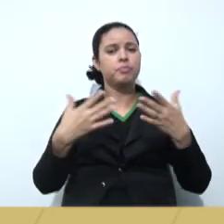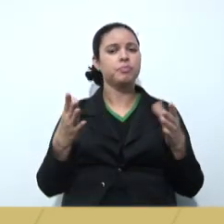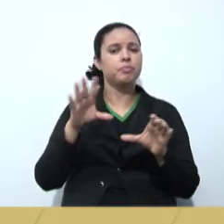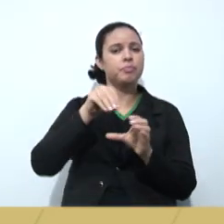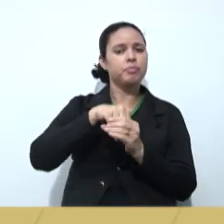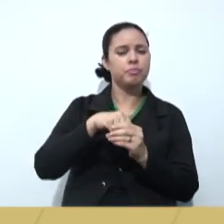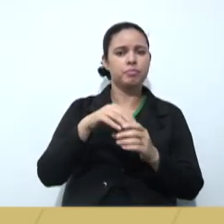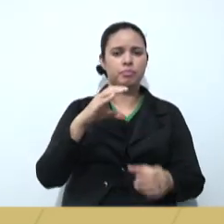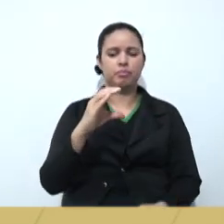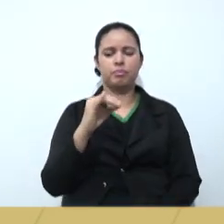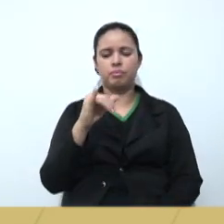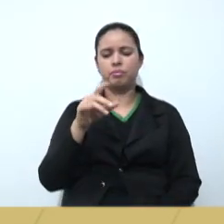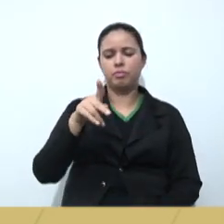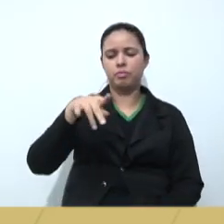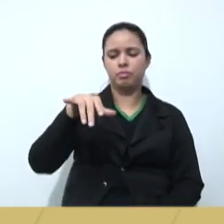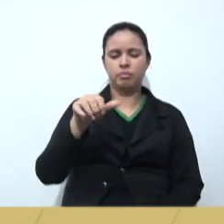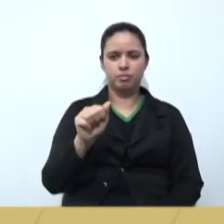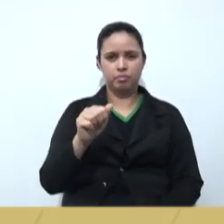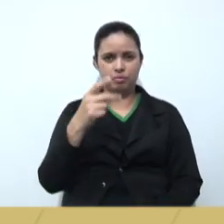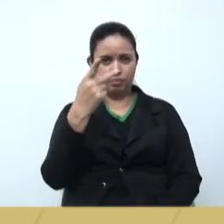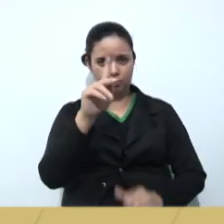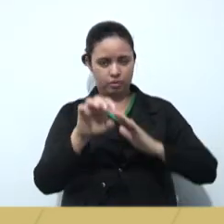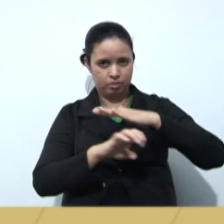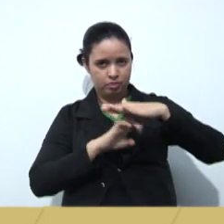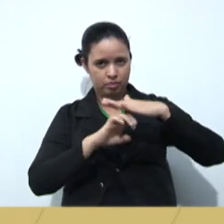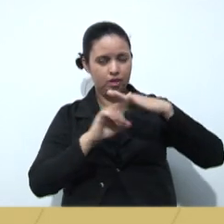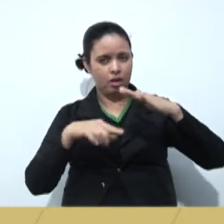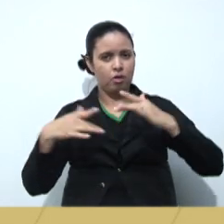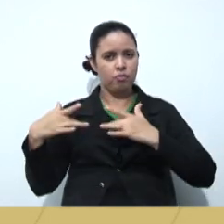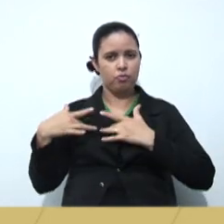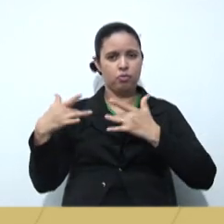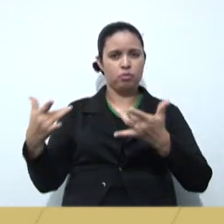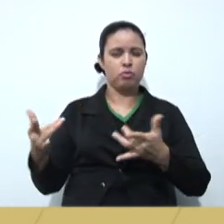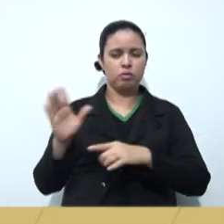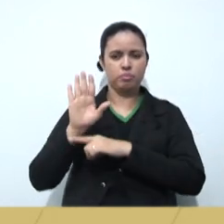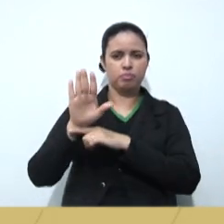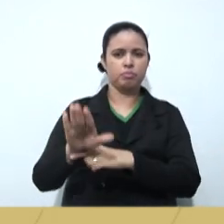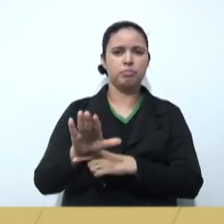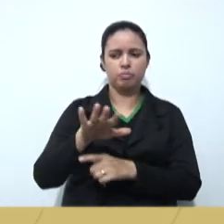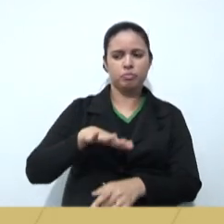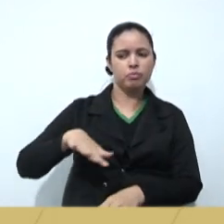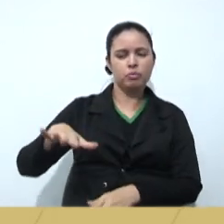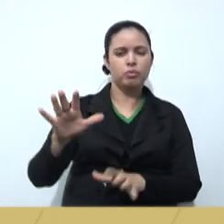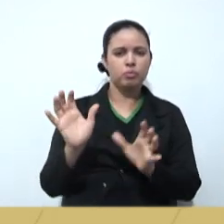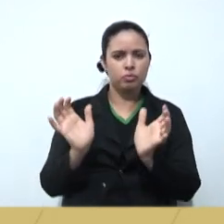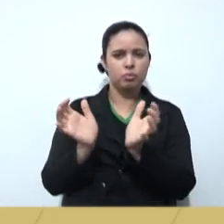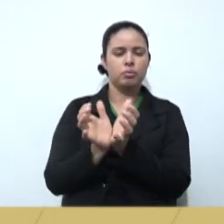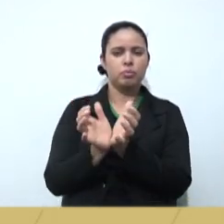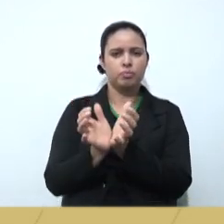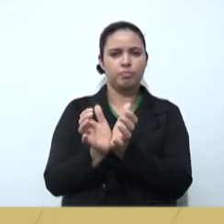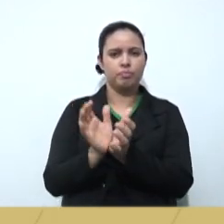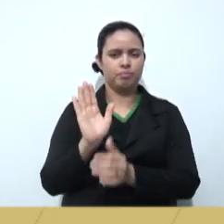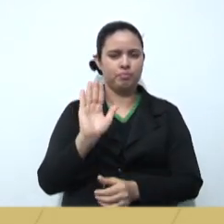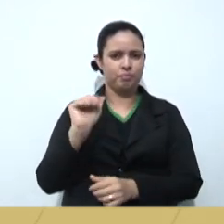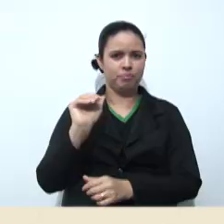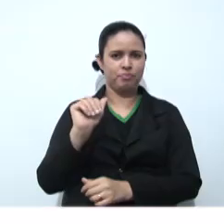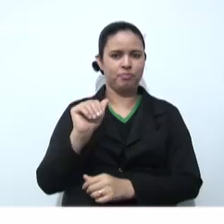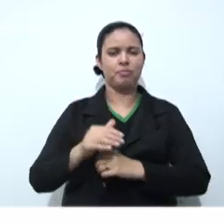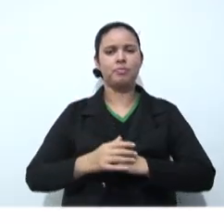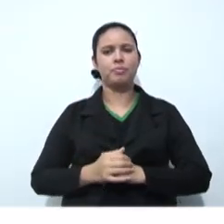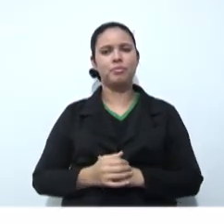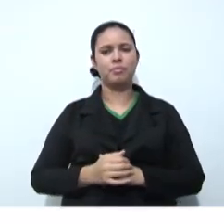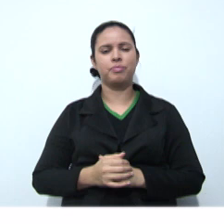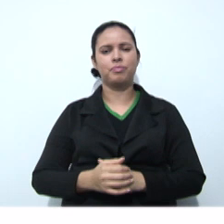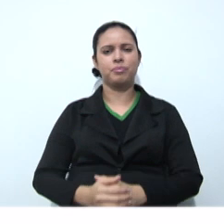CIPA da empresa em que você trabalha é uma função voluntária em prol do bem-estar coletivo. Até a próxima, pessoal!